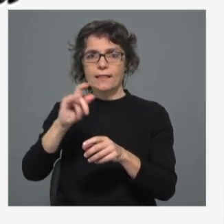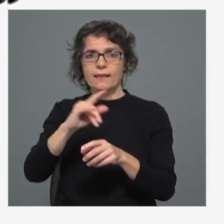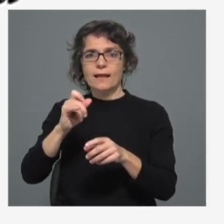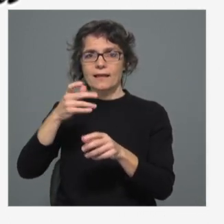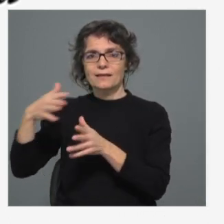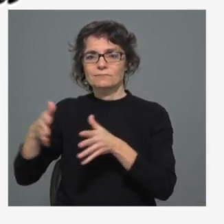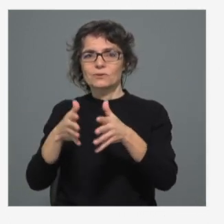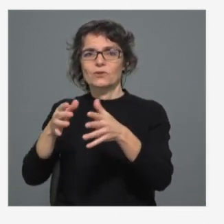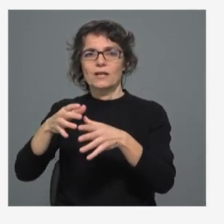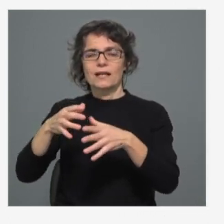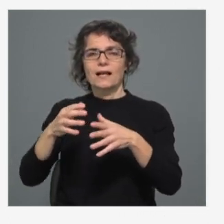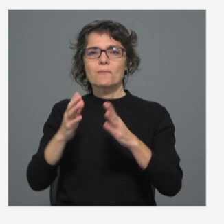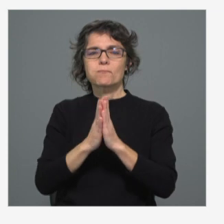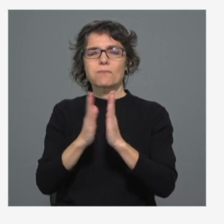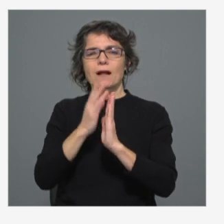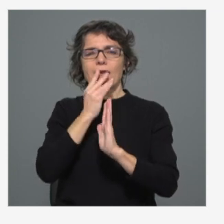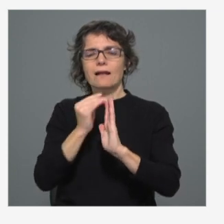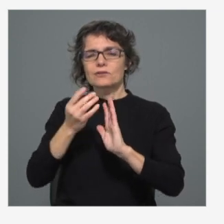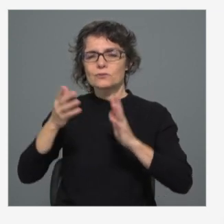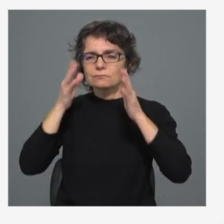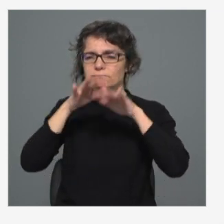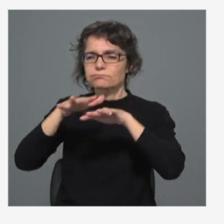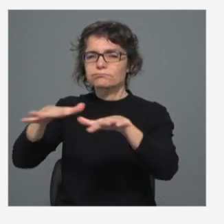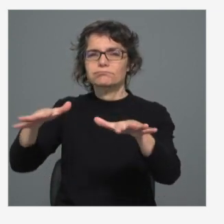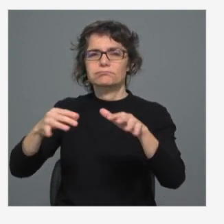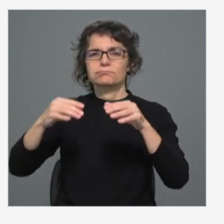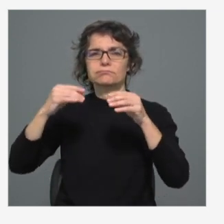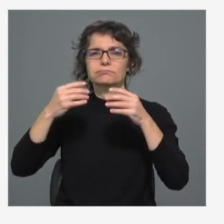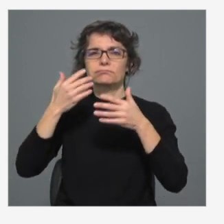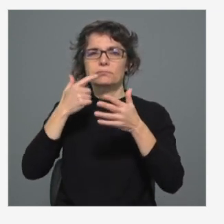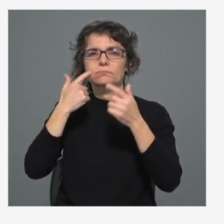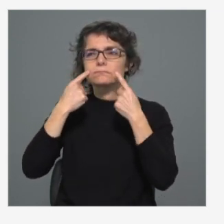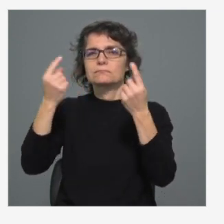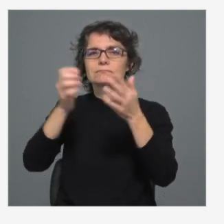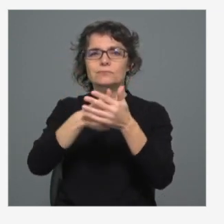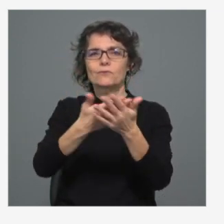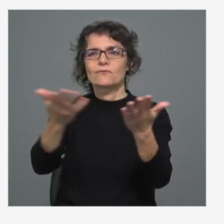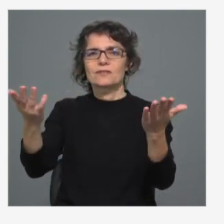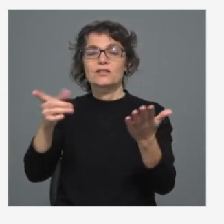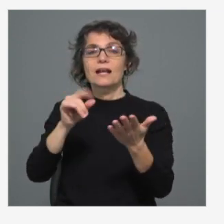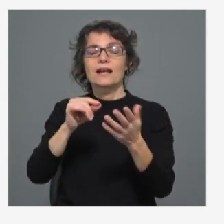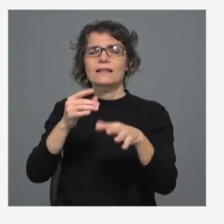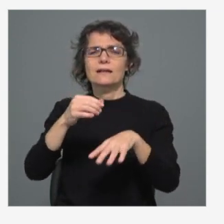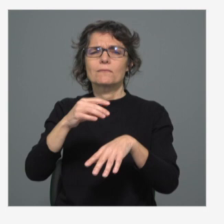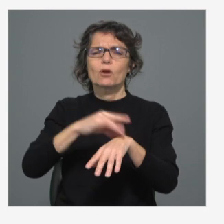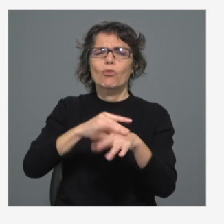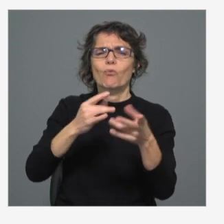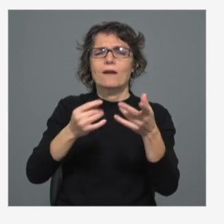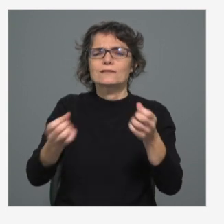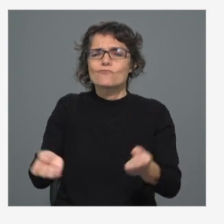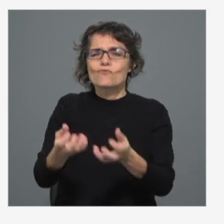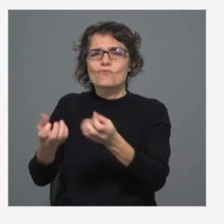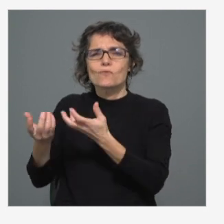nas sinagogas, proclamando o Evangelho do Reino e curando todas as doenças e enfermidades entre o